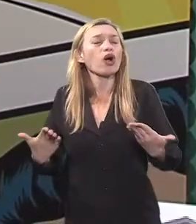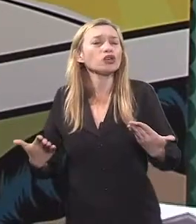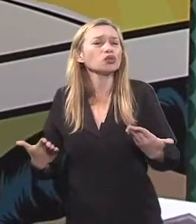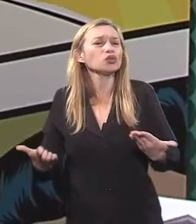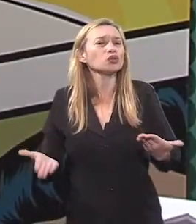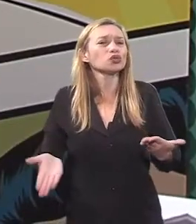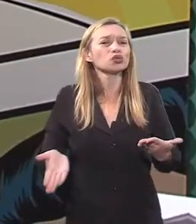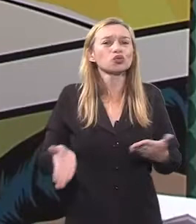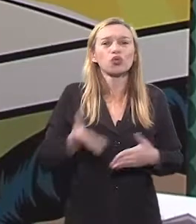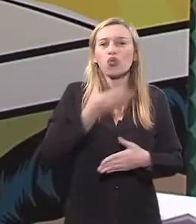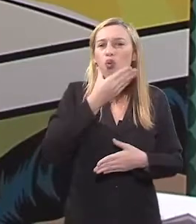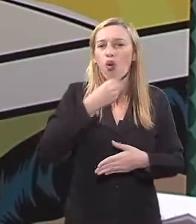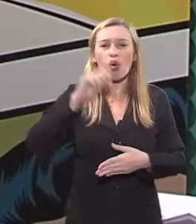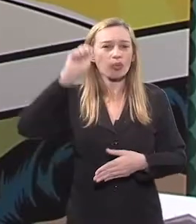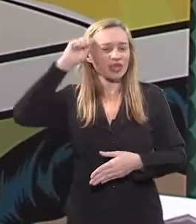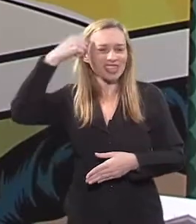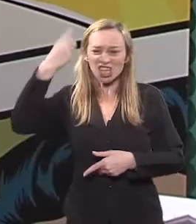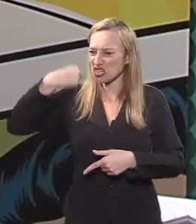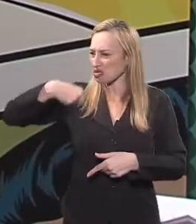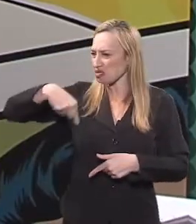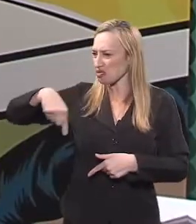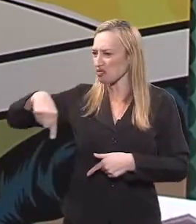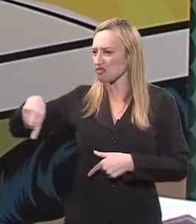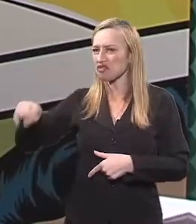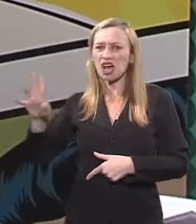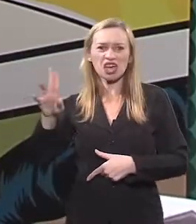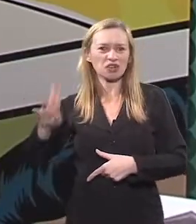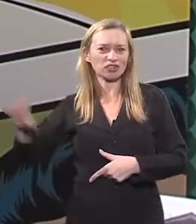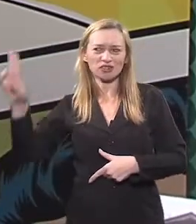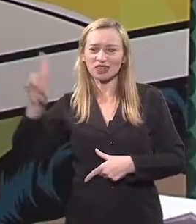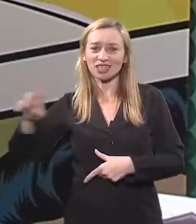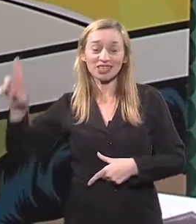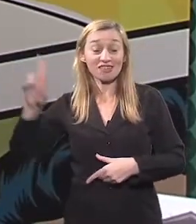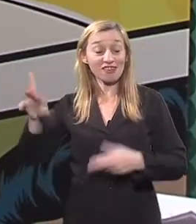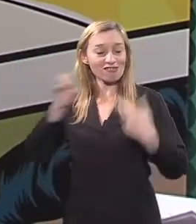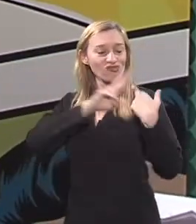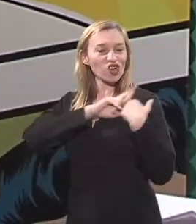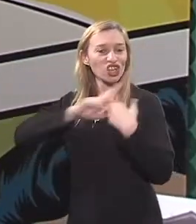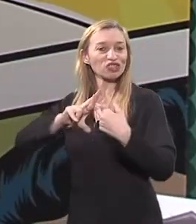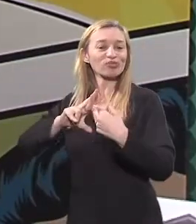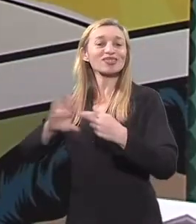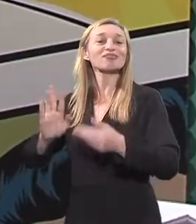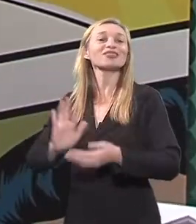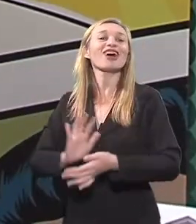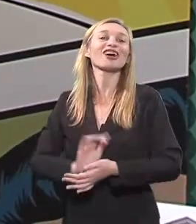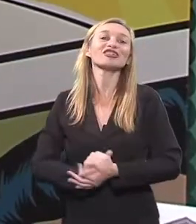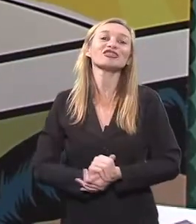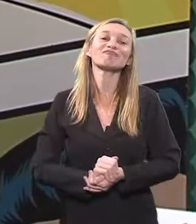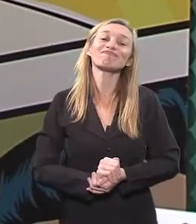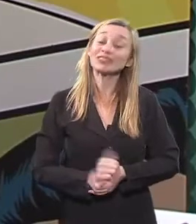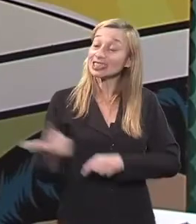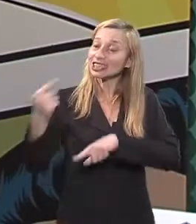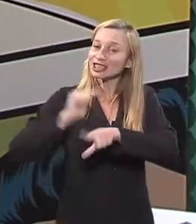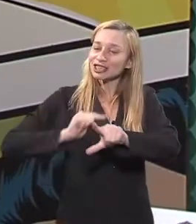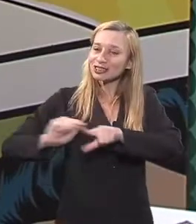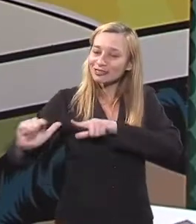negro ascende, vai à universidade, ele vai com essa responsabilidade